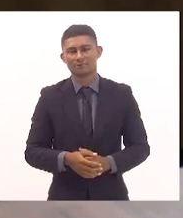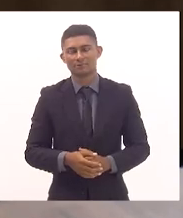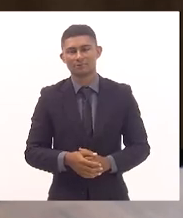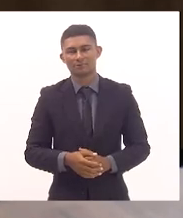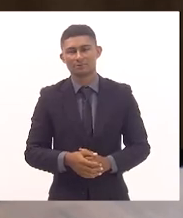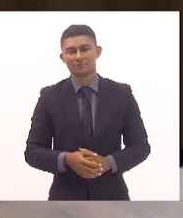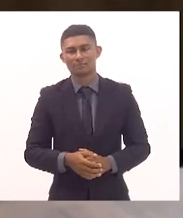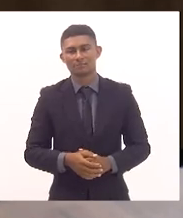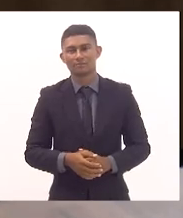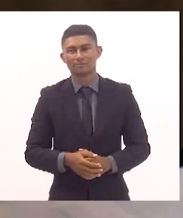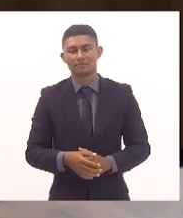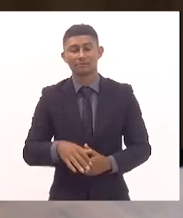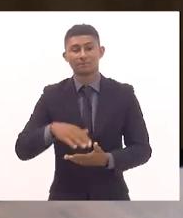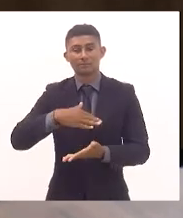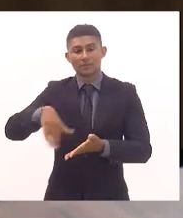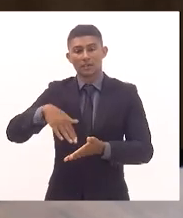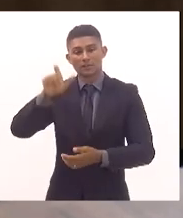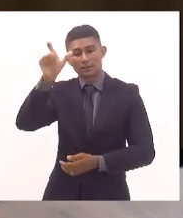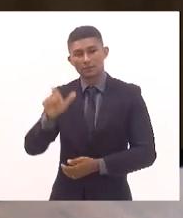Secretário Fernando Albuquerque,